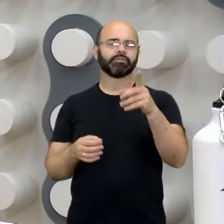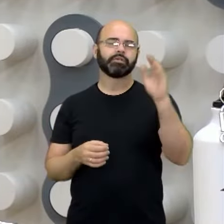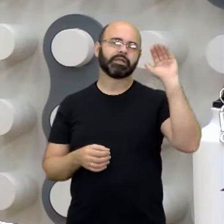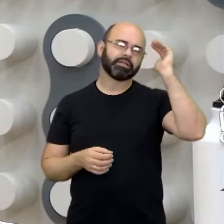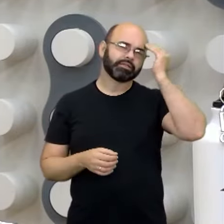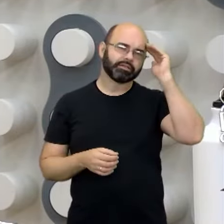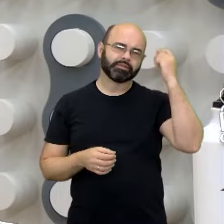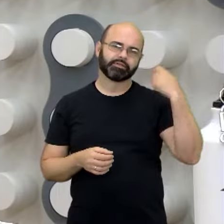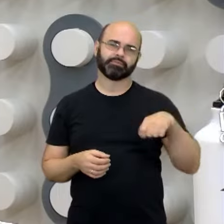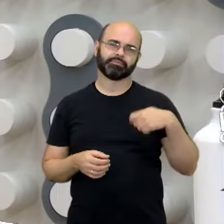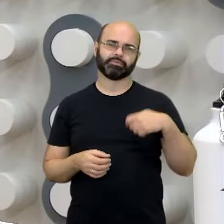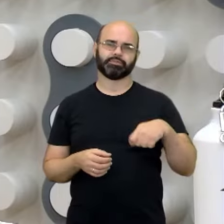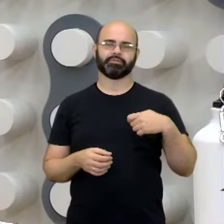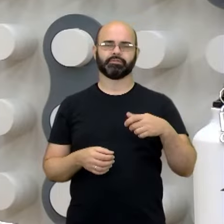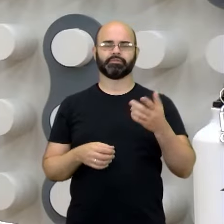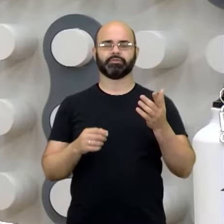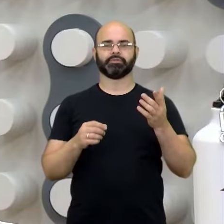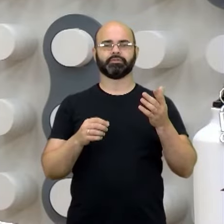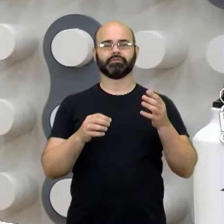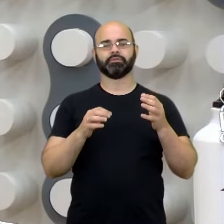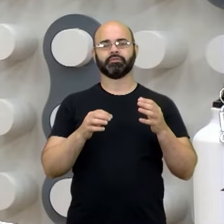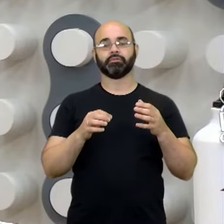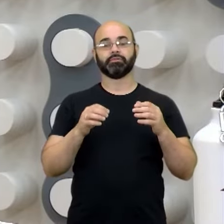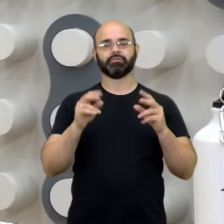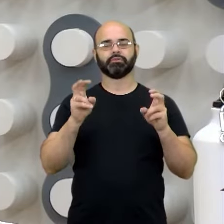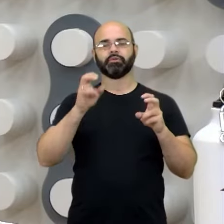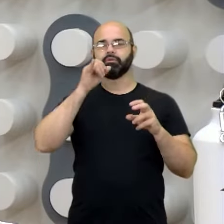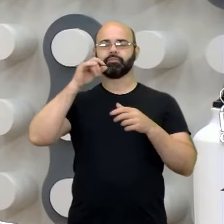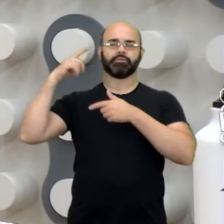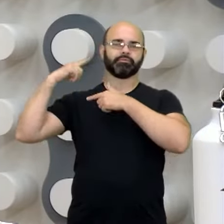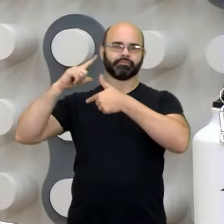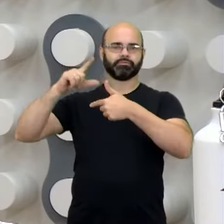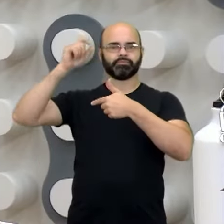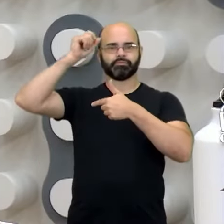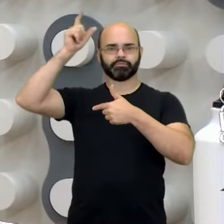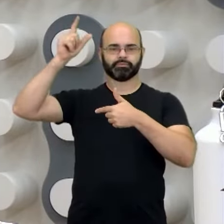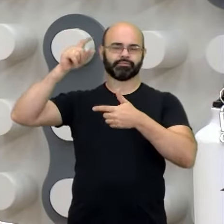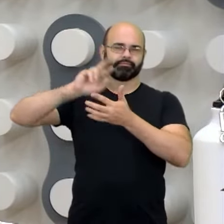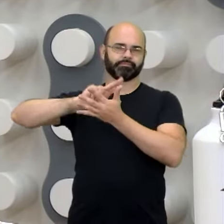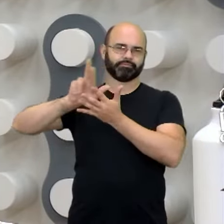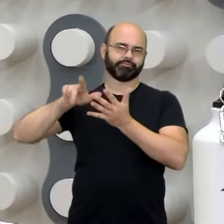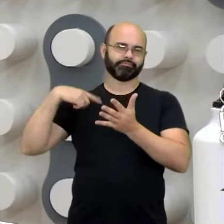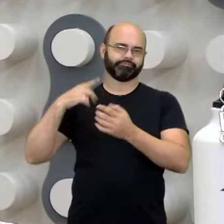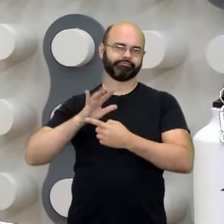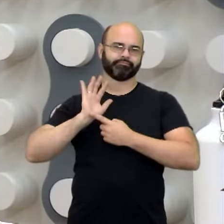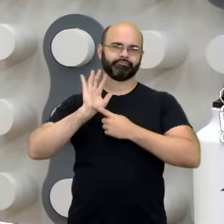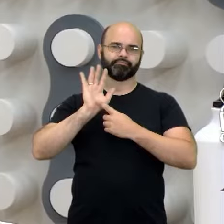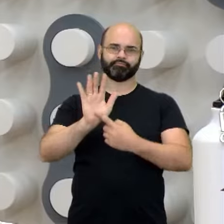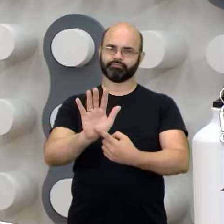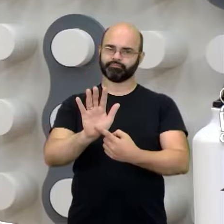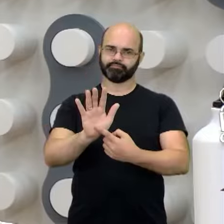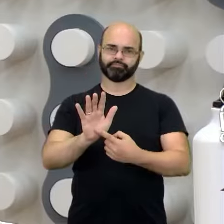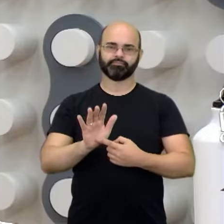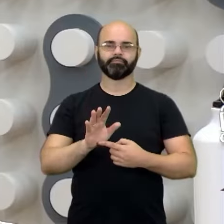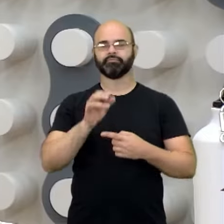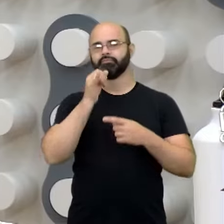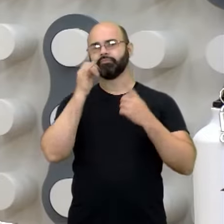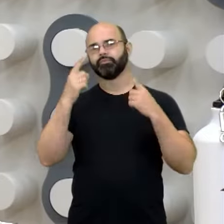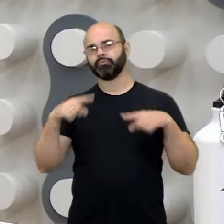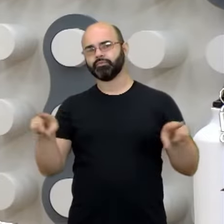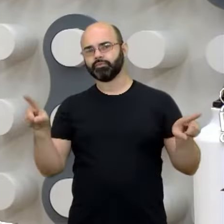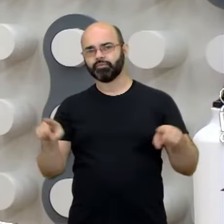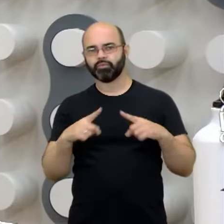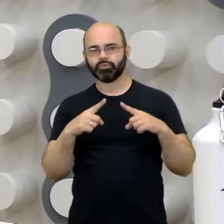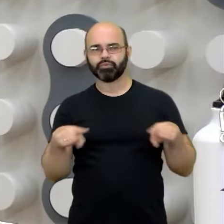entender a parte literária, porque não basta falar sobre as tradições culturais, como nós estamos vendo especificamente na parte da